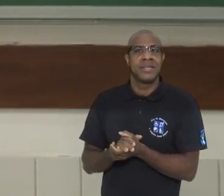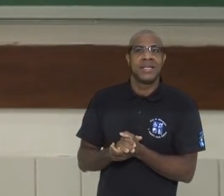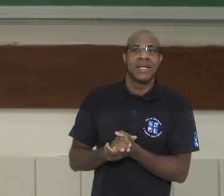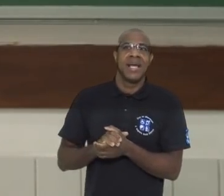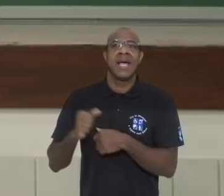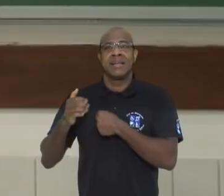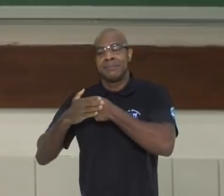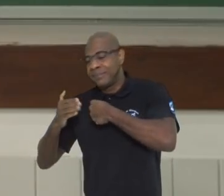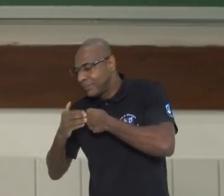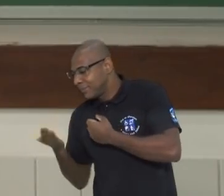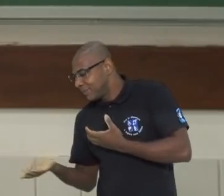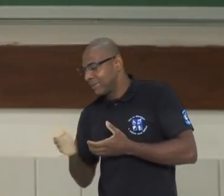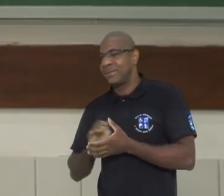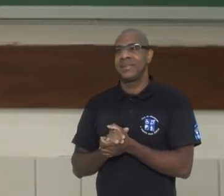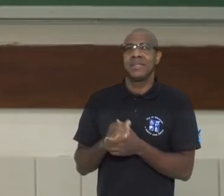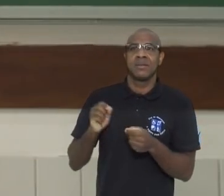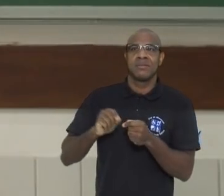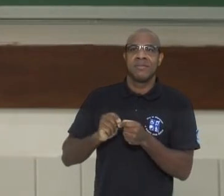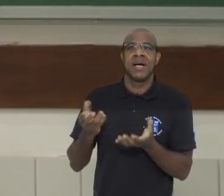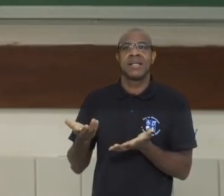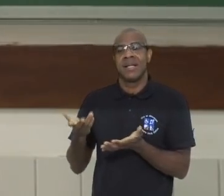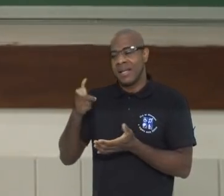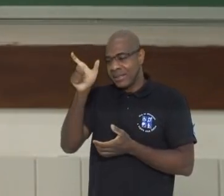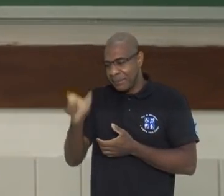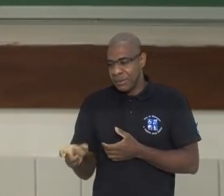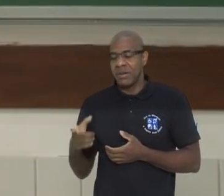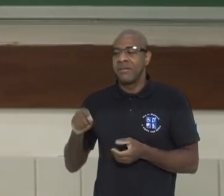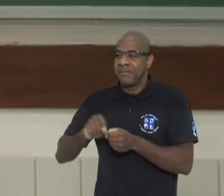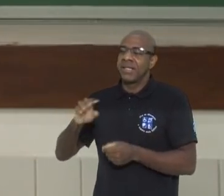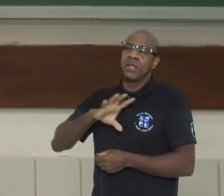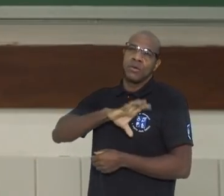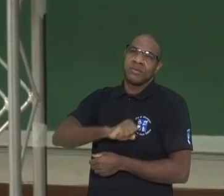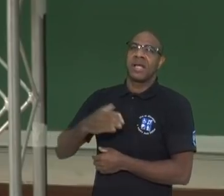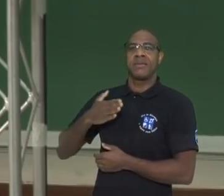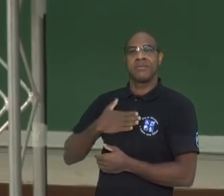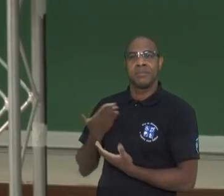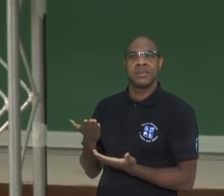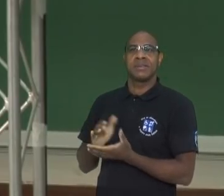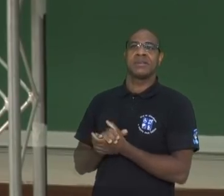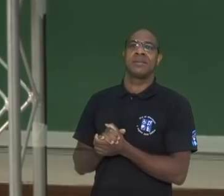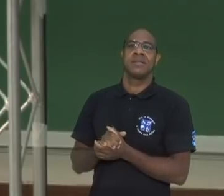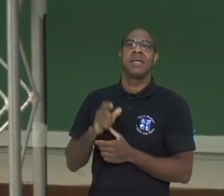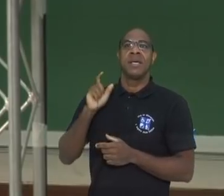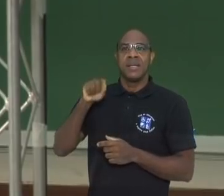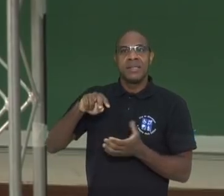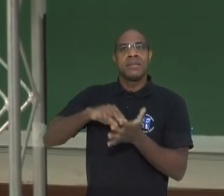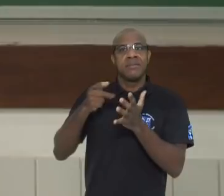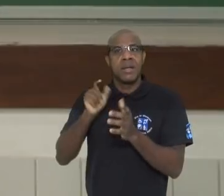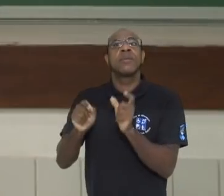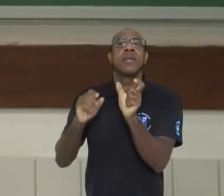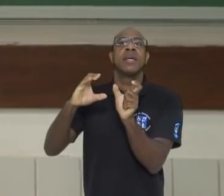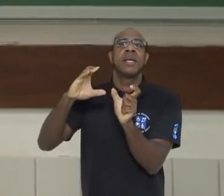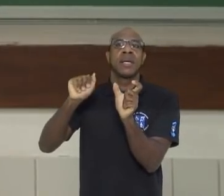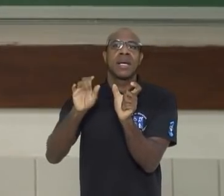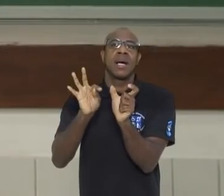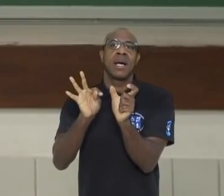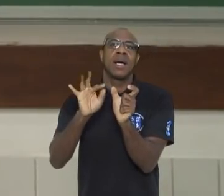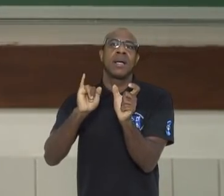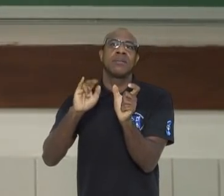simpatia de alguém, quando eu faço essa pessoa gostar de mim. Isso é, então,